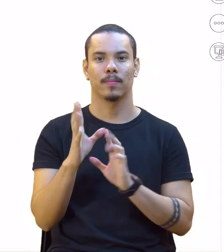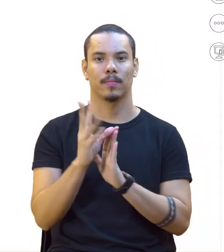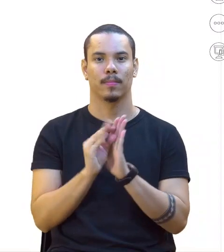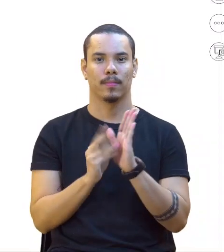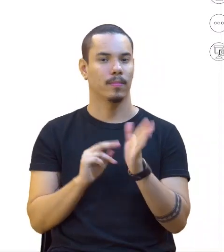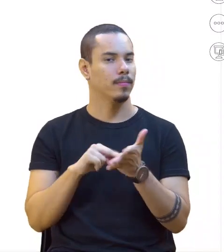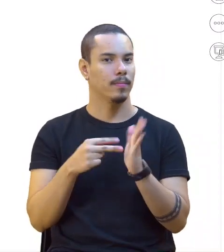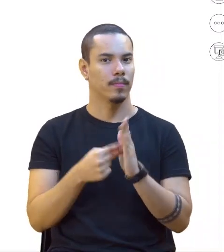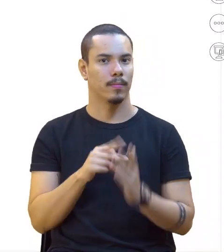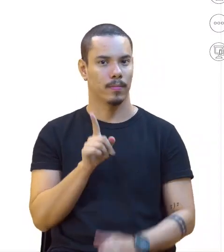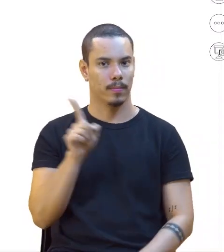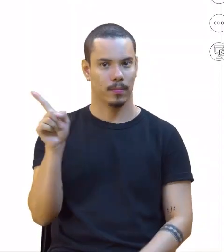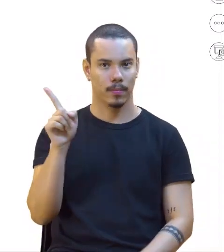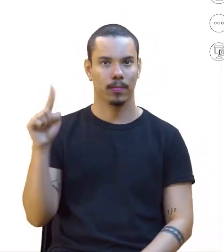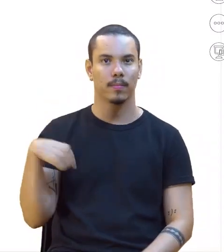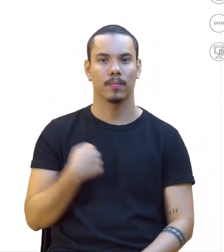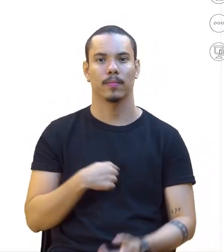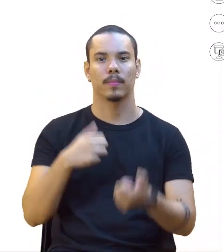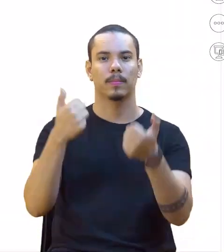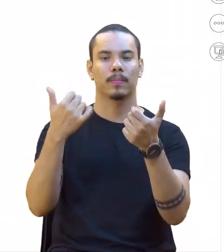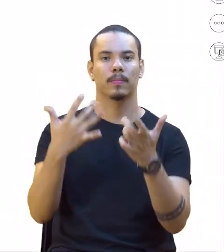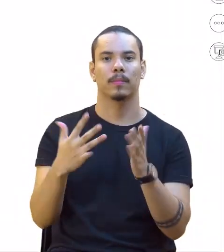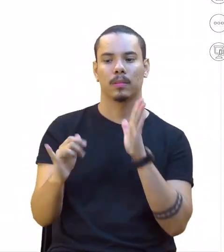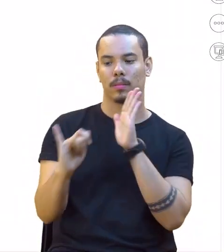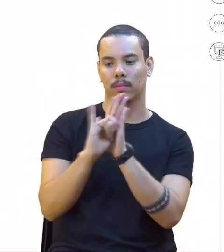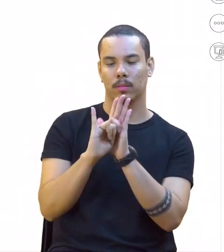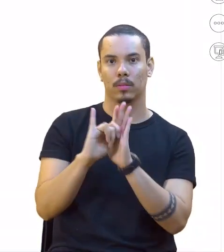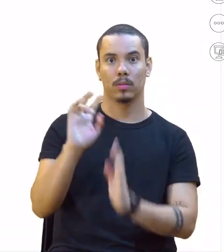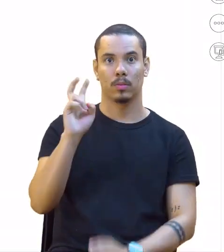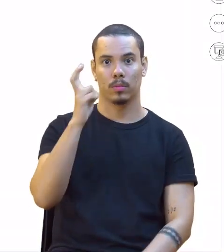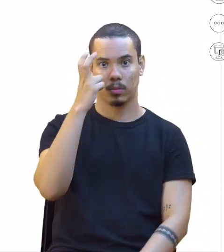tá? Hoje nós vamos falar sobre identidade e cultura.